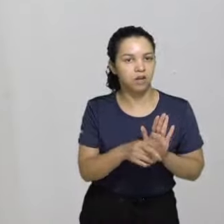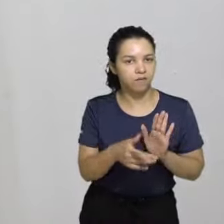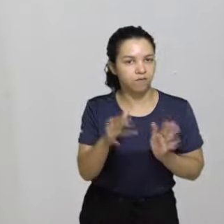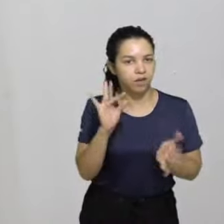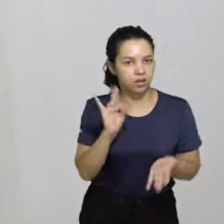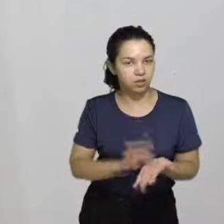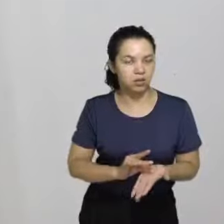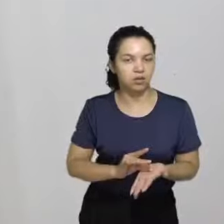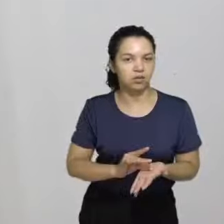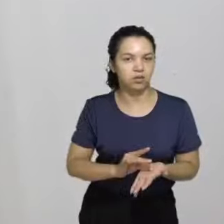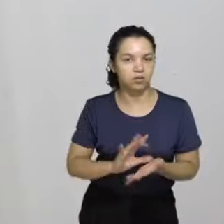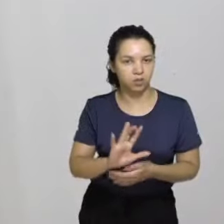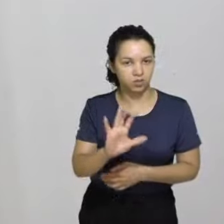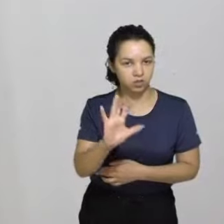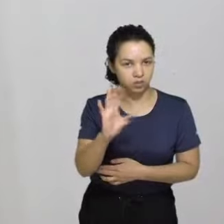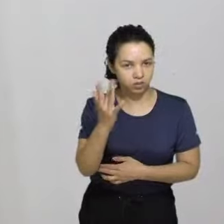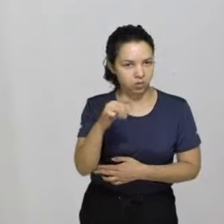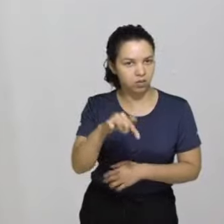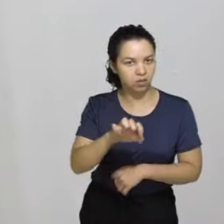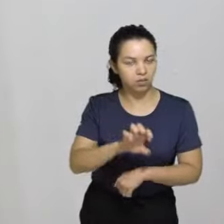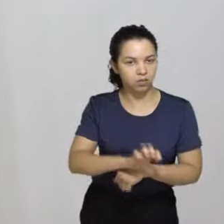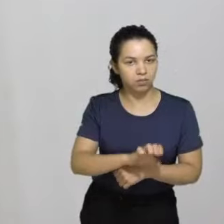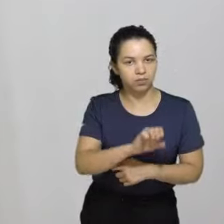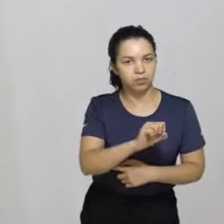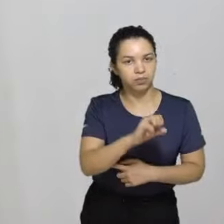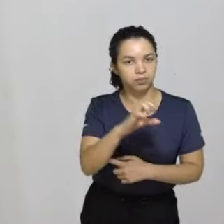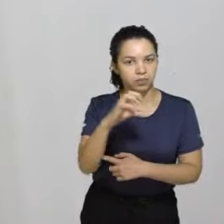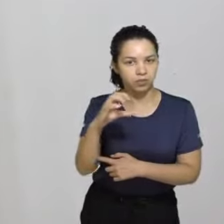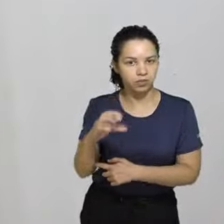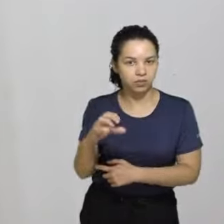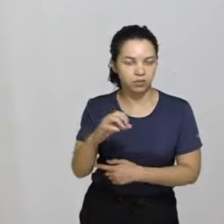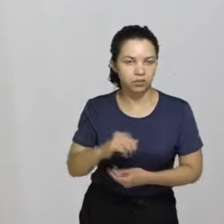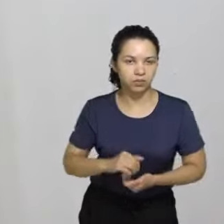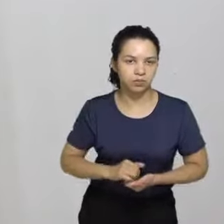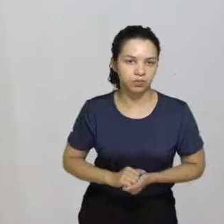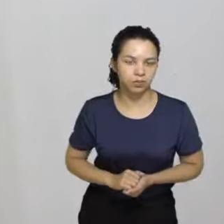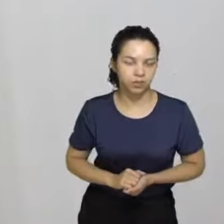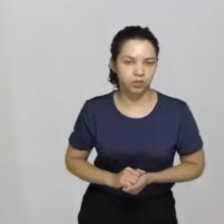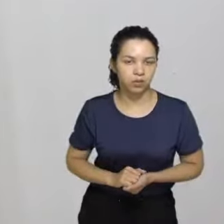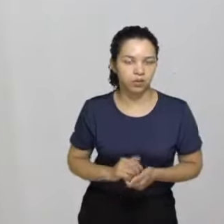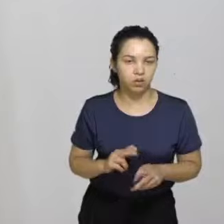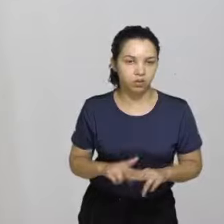realidade no estado de Santa Catarina. Portanto,